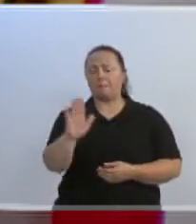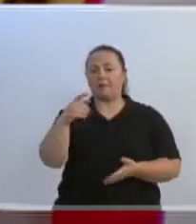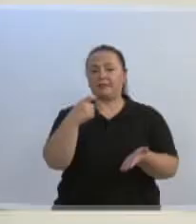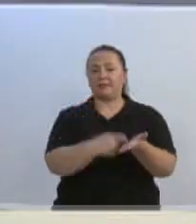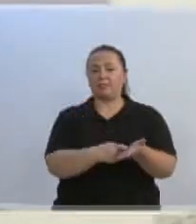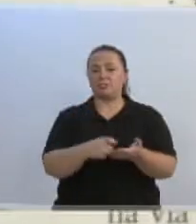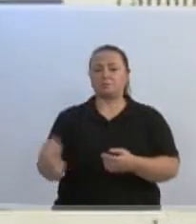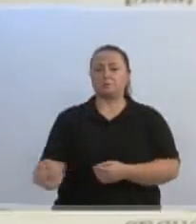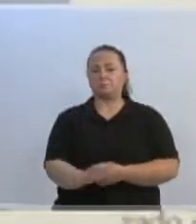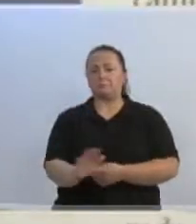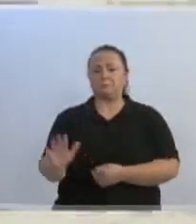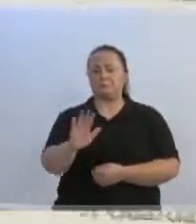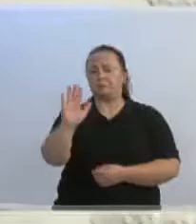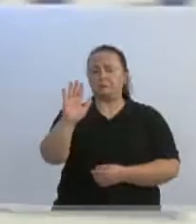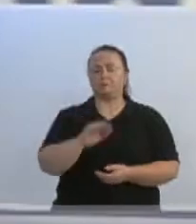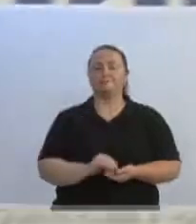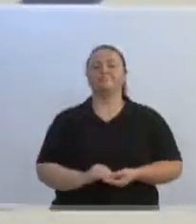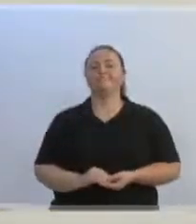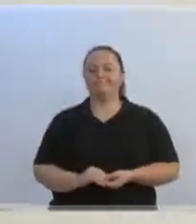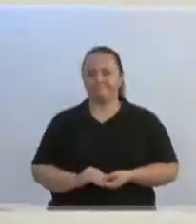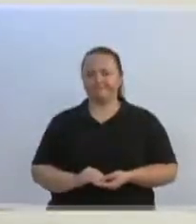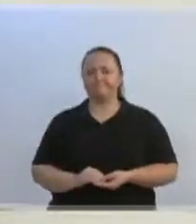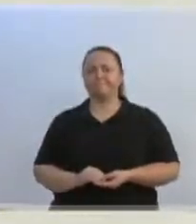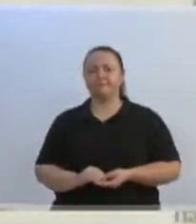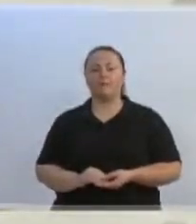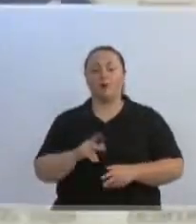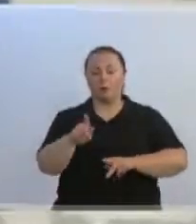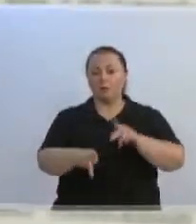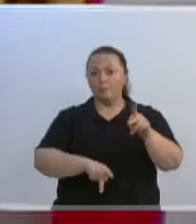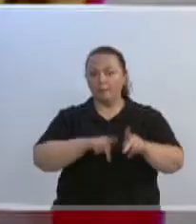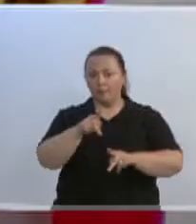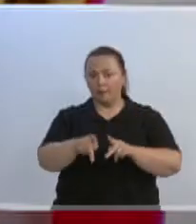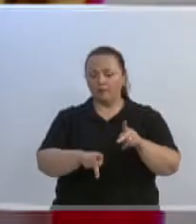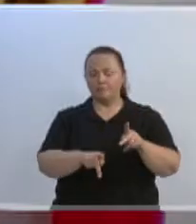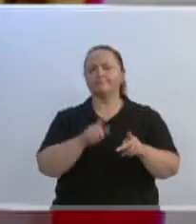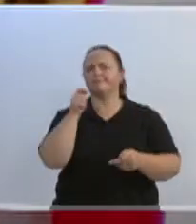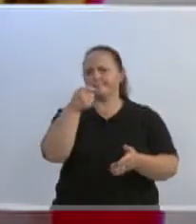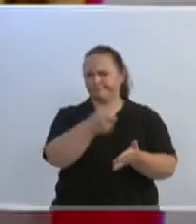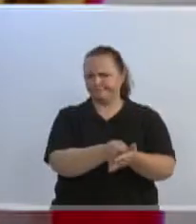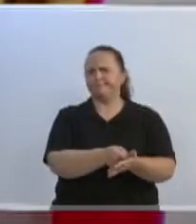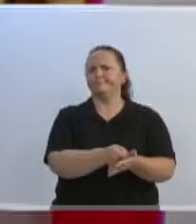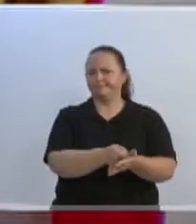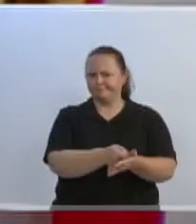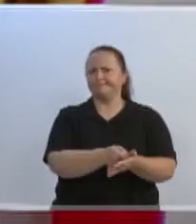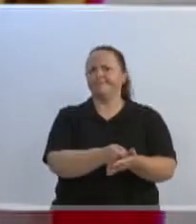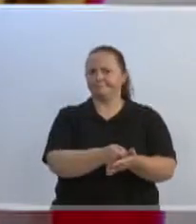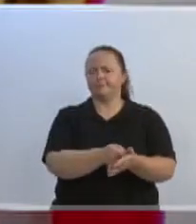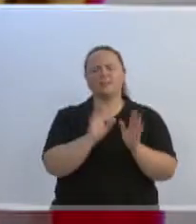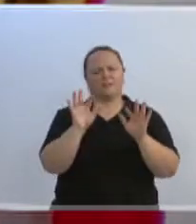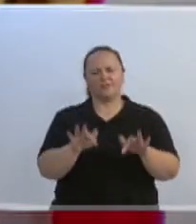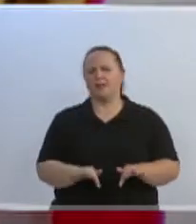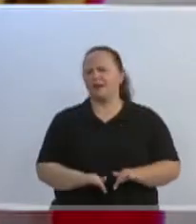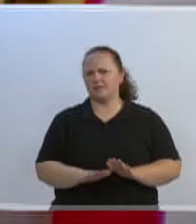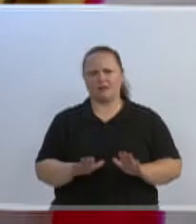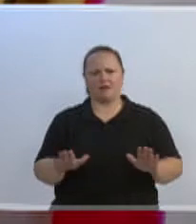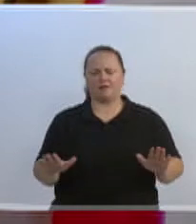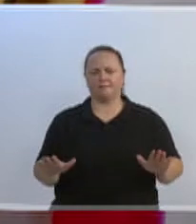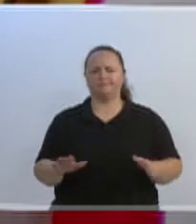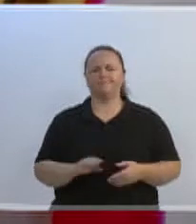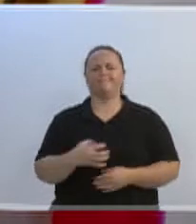cara, e o povo paga, você paga, cidadão, você paga. E